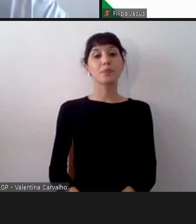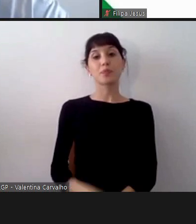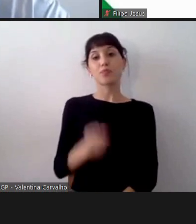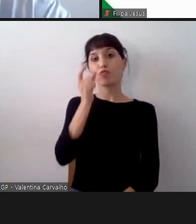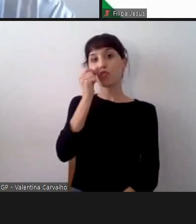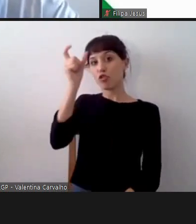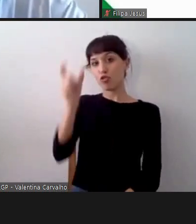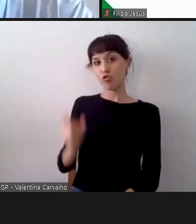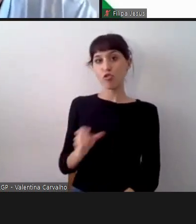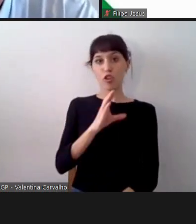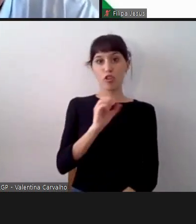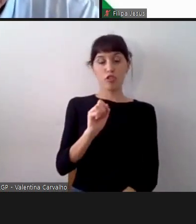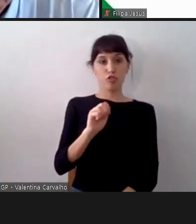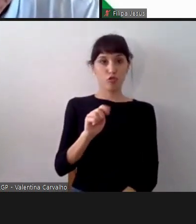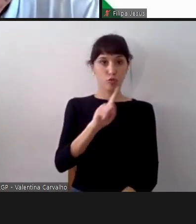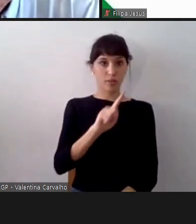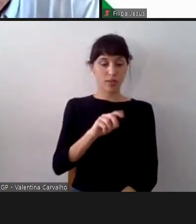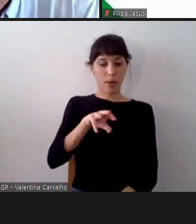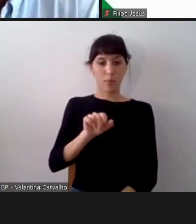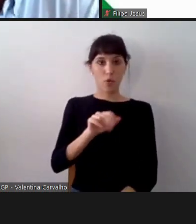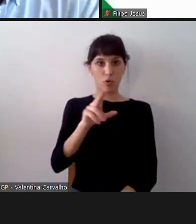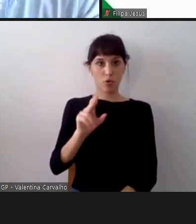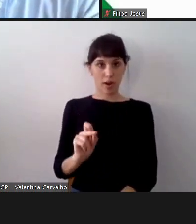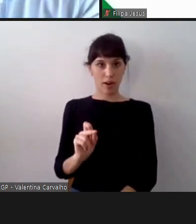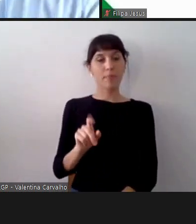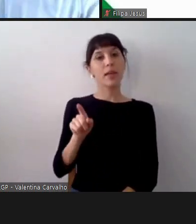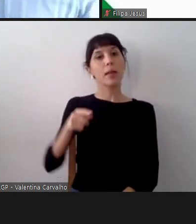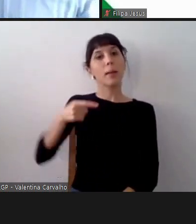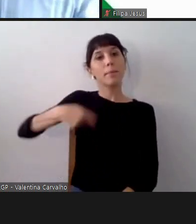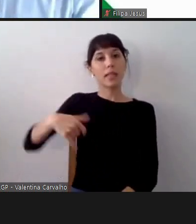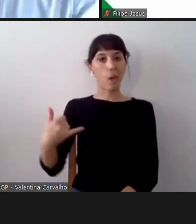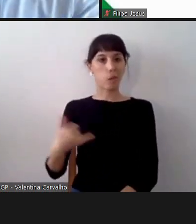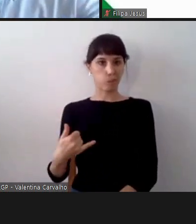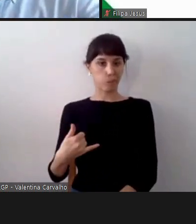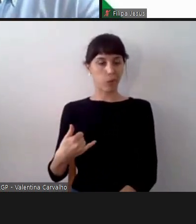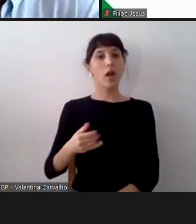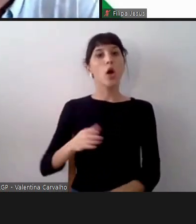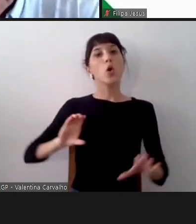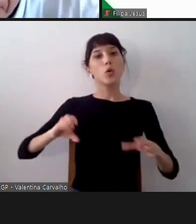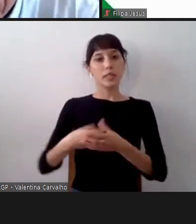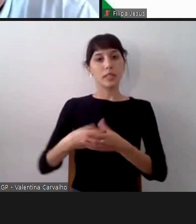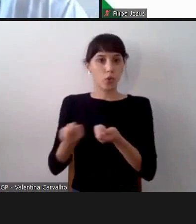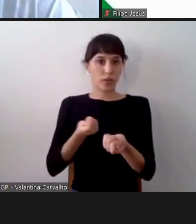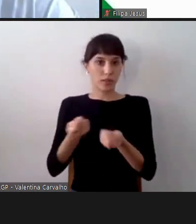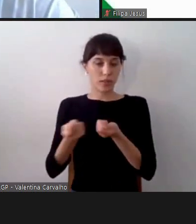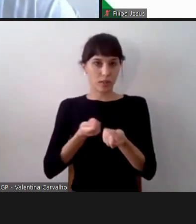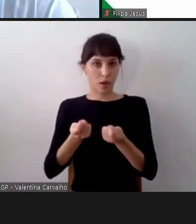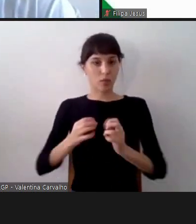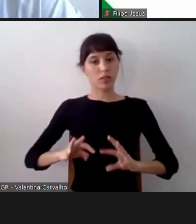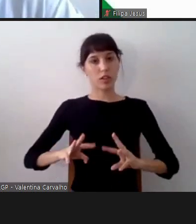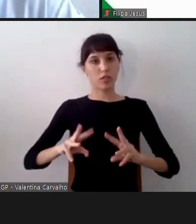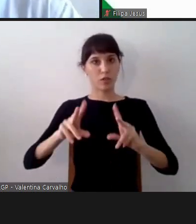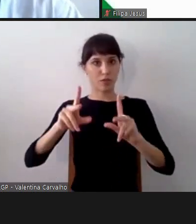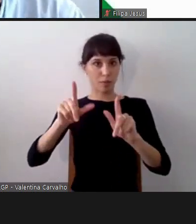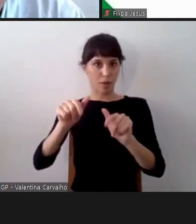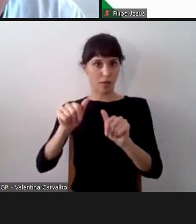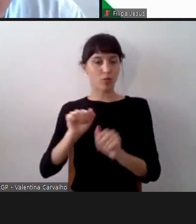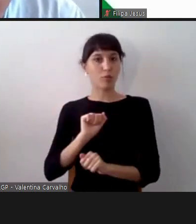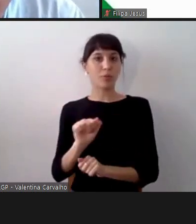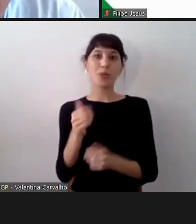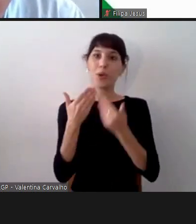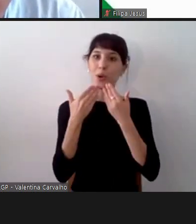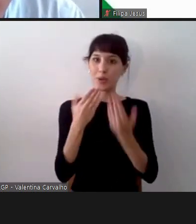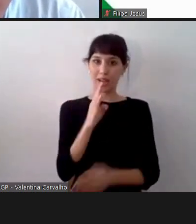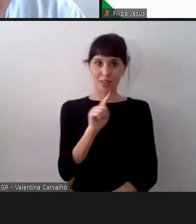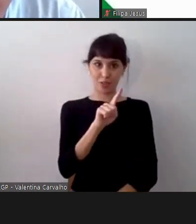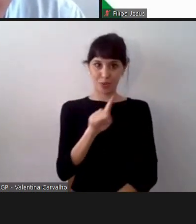Moura, Presidente da Fundação, Vice-Presidente da Comissão de Coordenação e Desenvolvimento. Muito obrigada, José, por